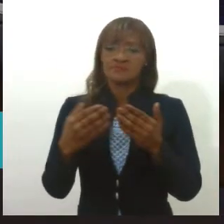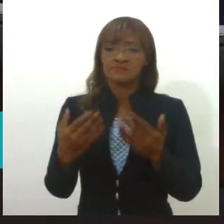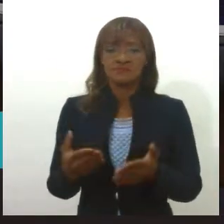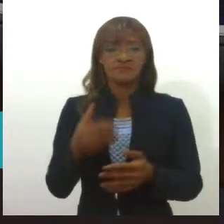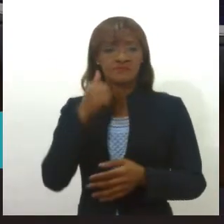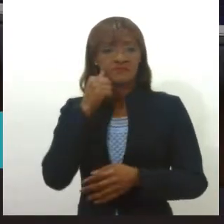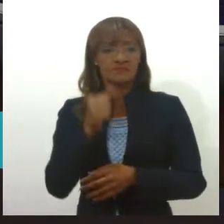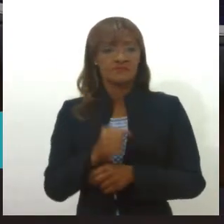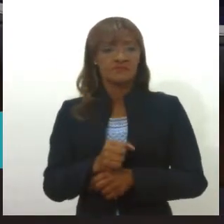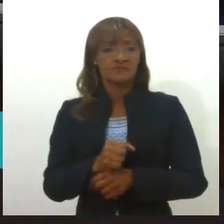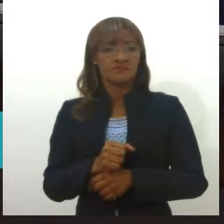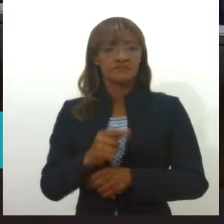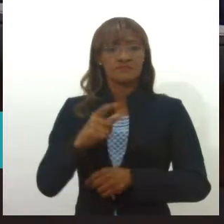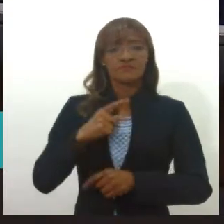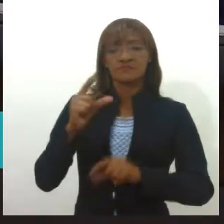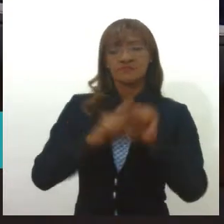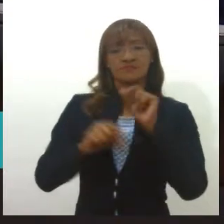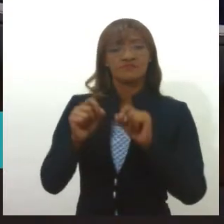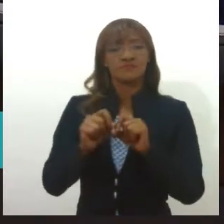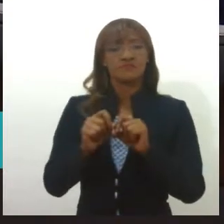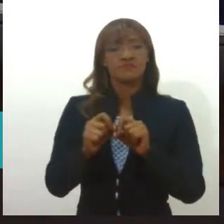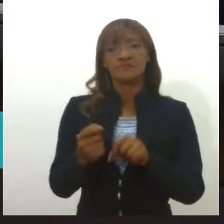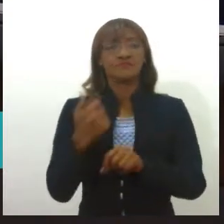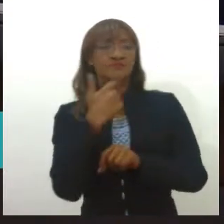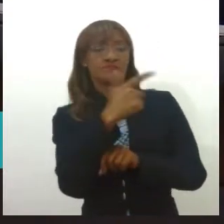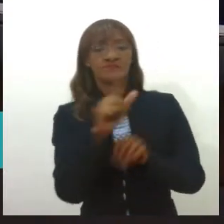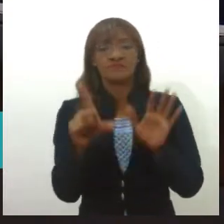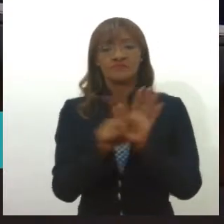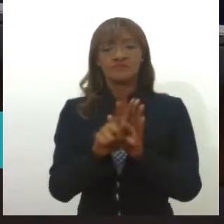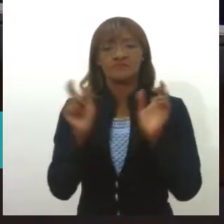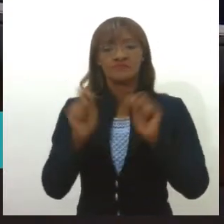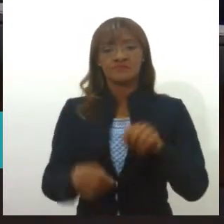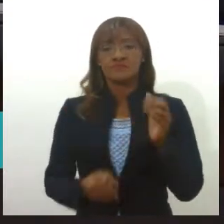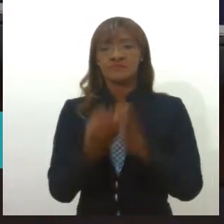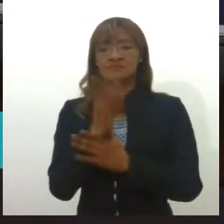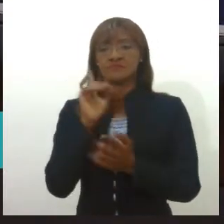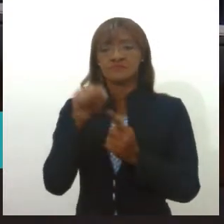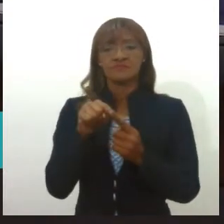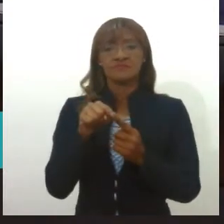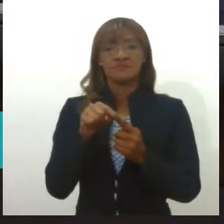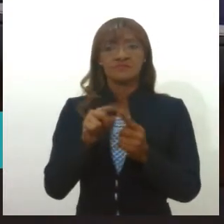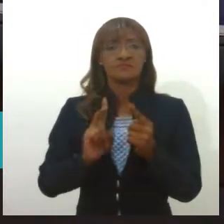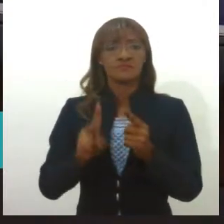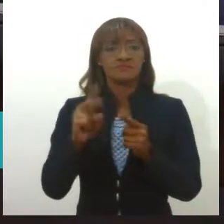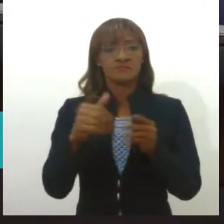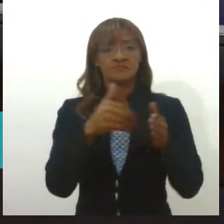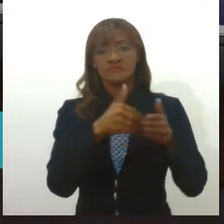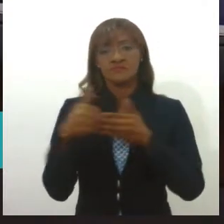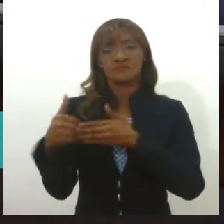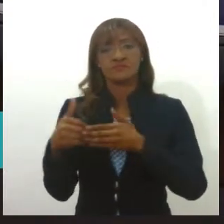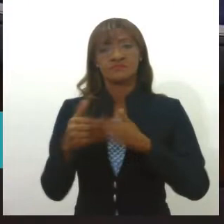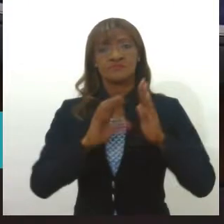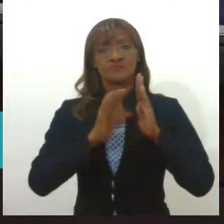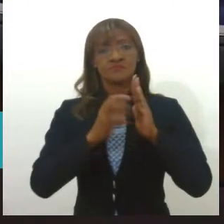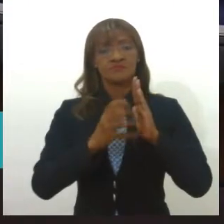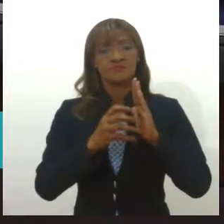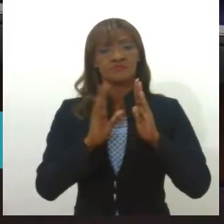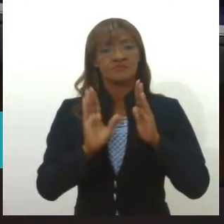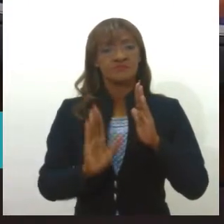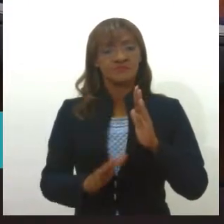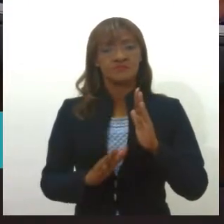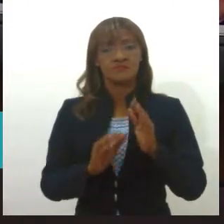feminina, é uma articulação para a criação de uma outra legislação com o objetivo de afastar qualquer sanção aos partidos políticos em